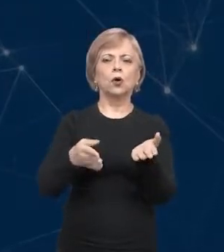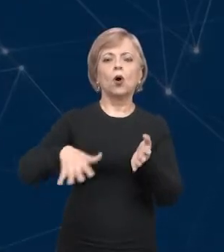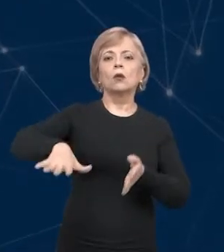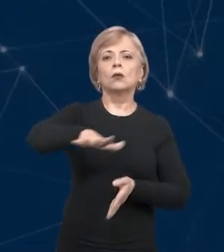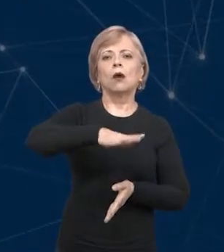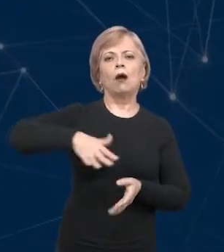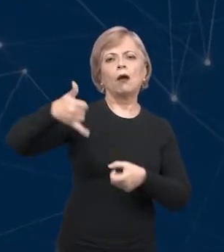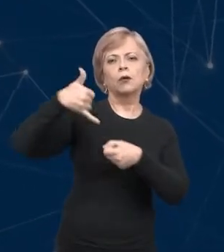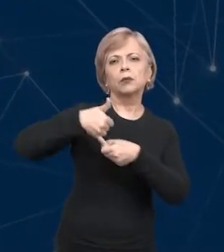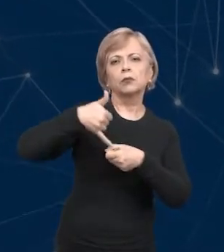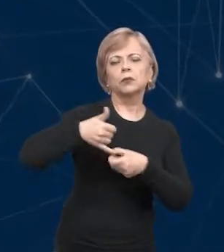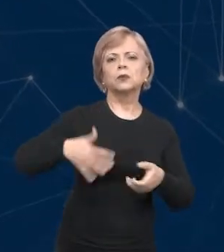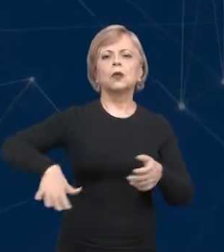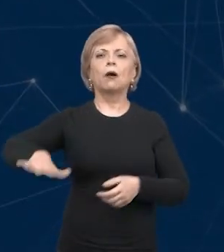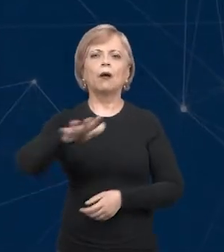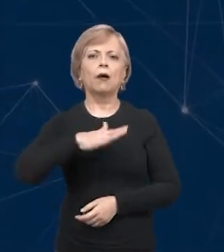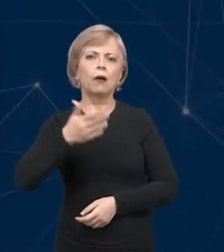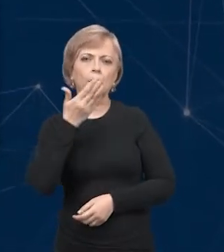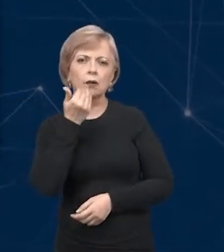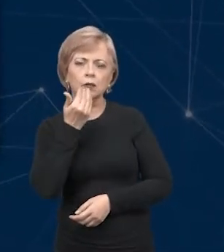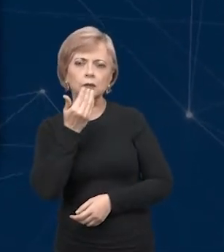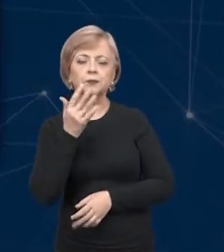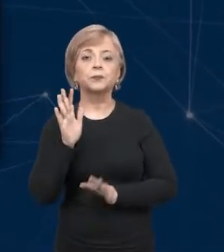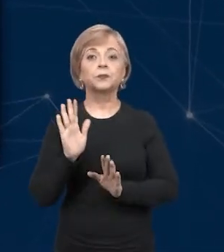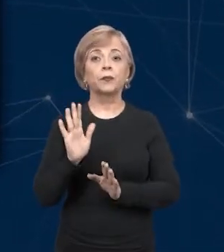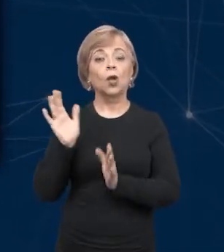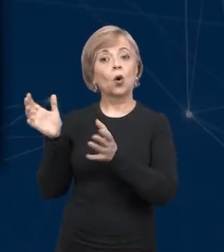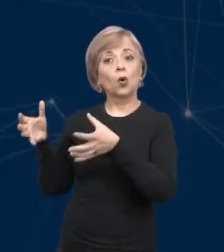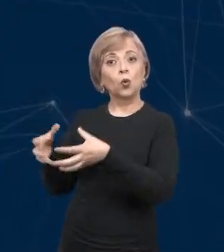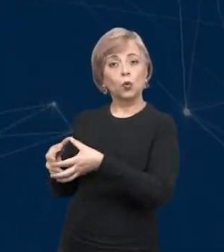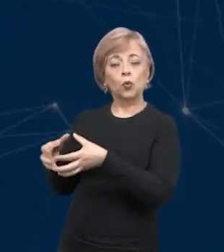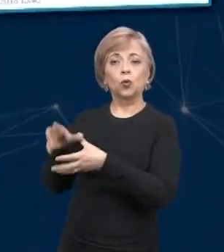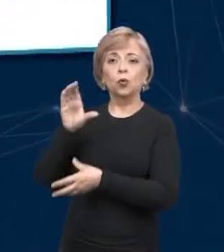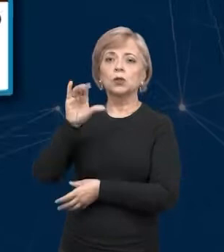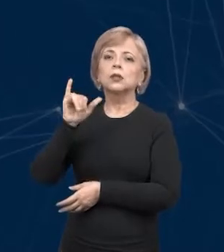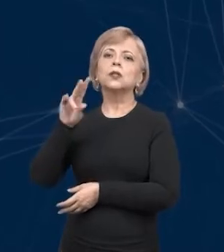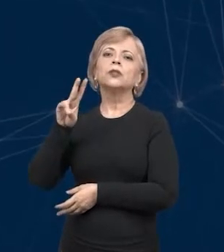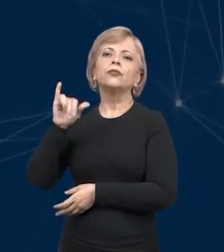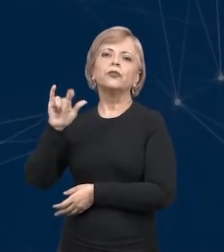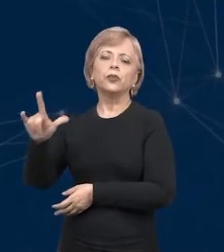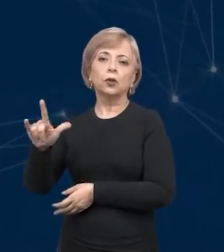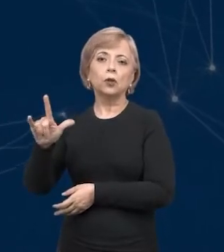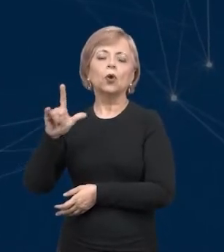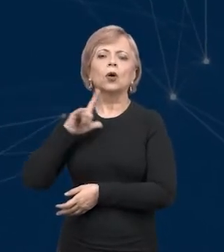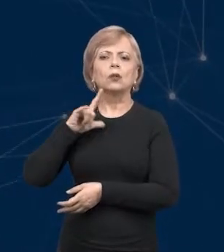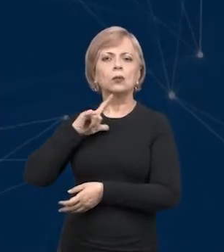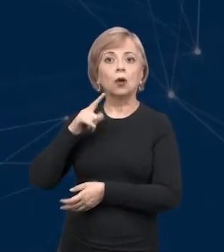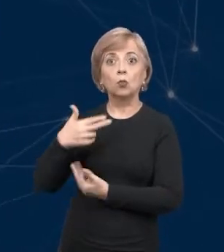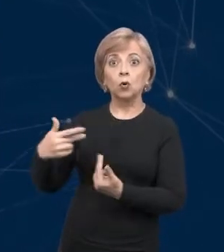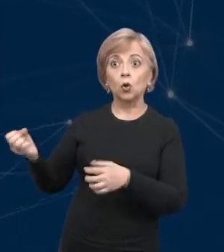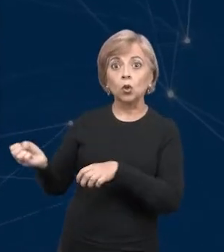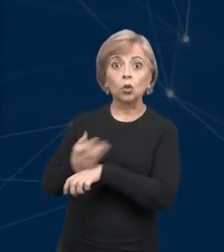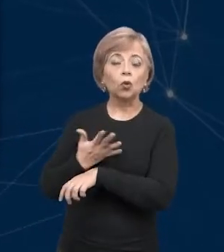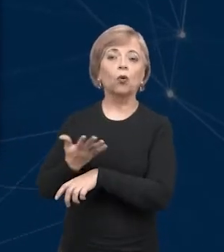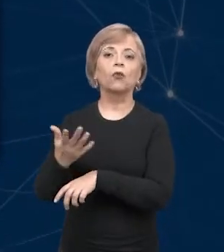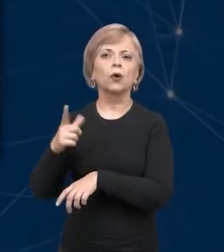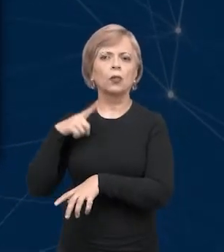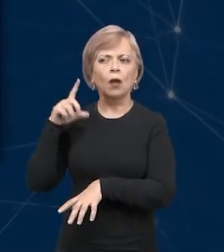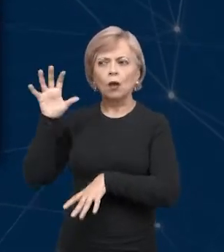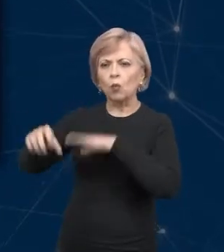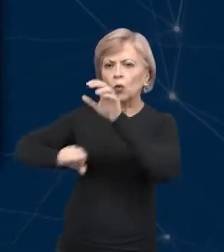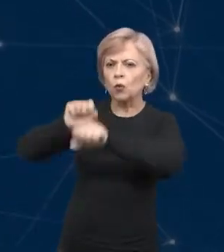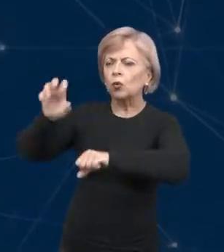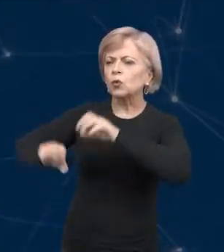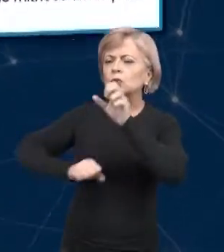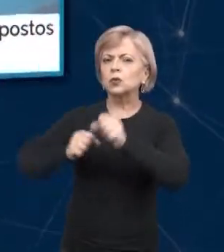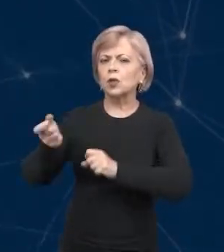de alimentos, enfim. E na parte civil, acredito que seja um feito até um pouco mais inédito. Nós temos buscado discutir